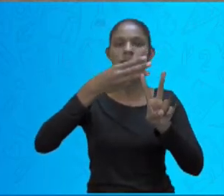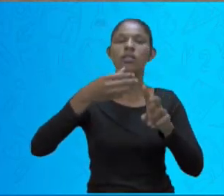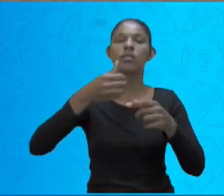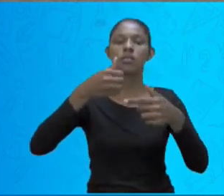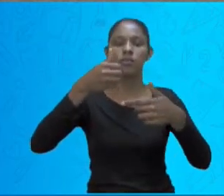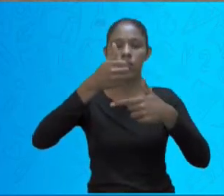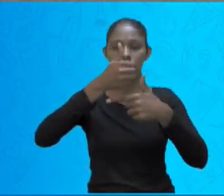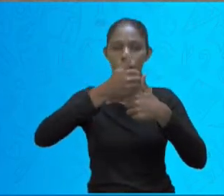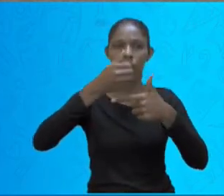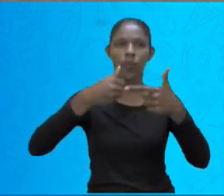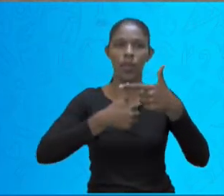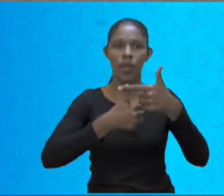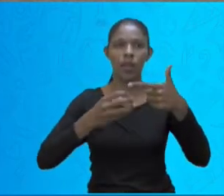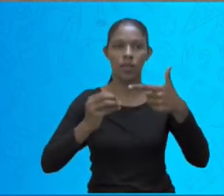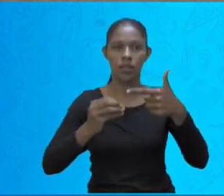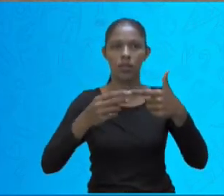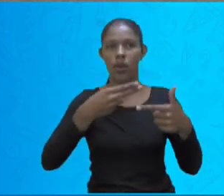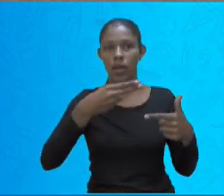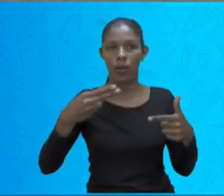3,43.